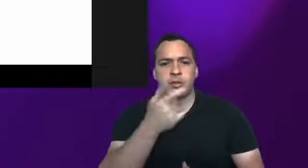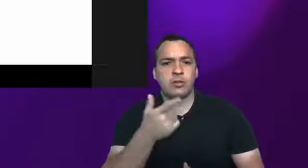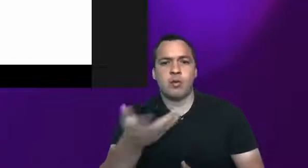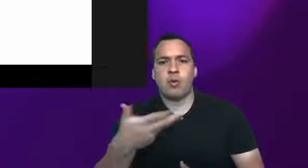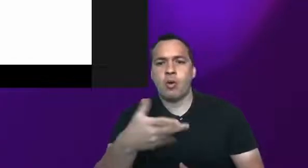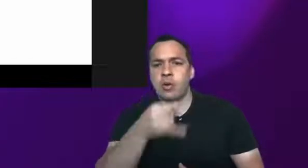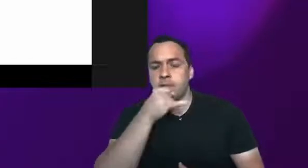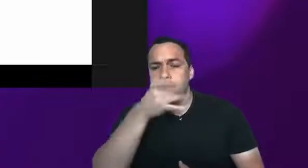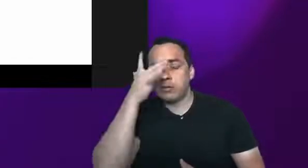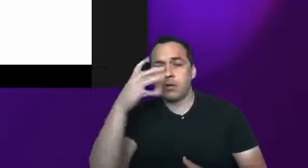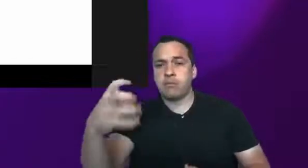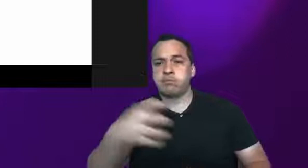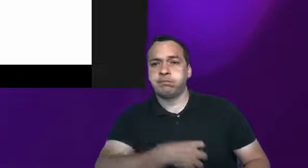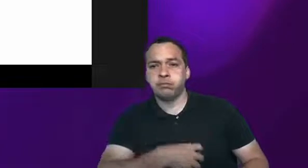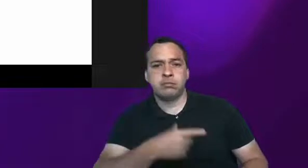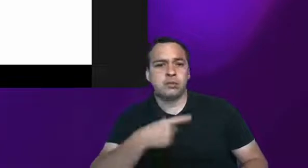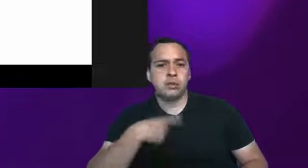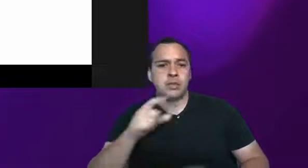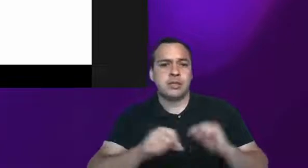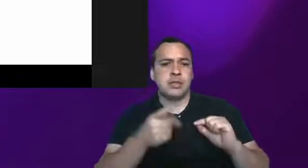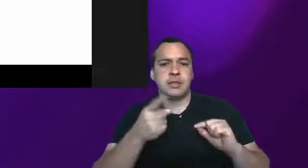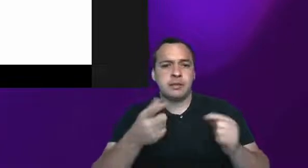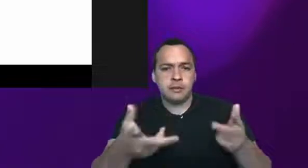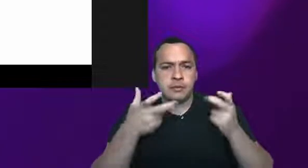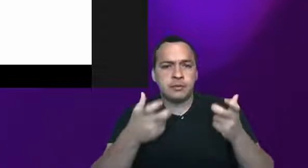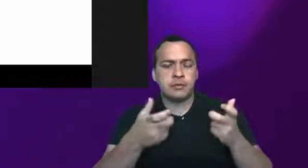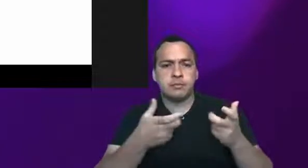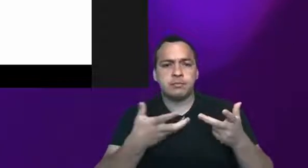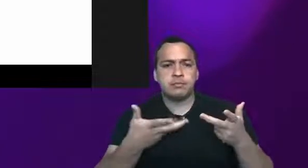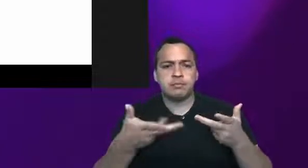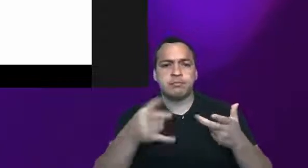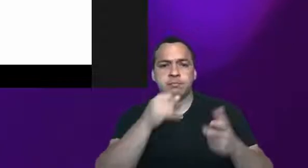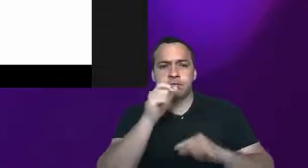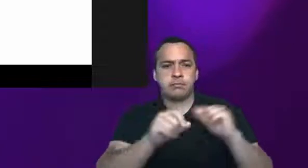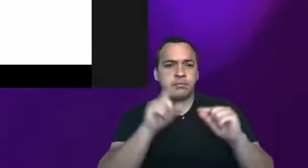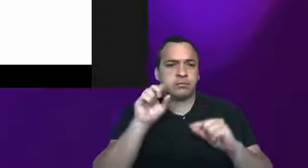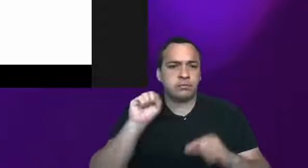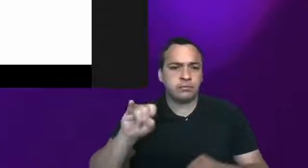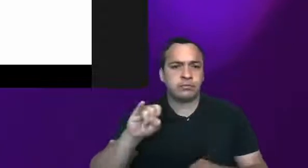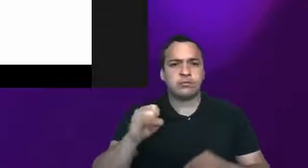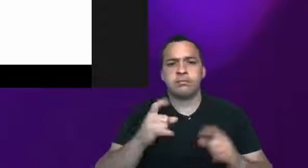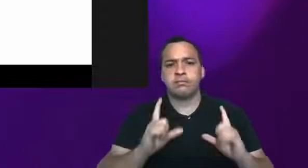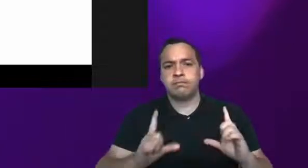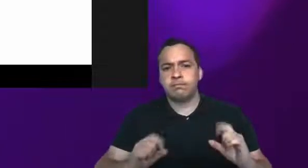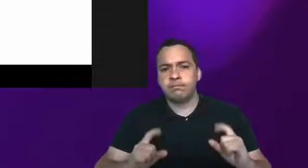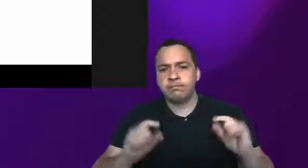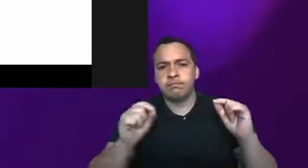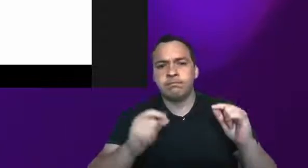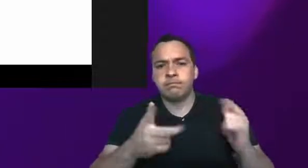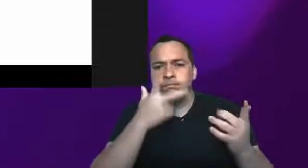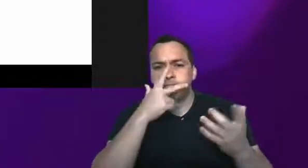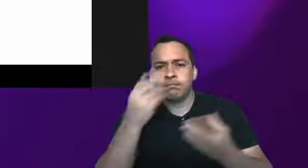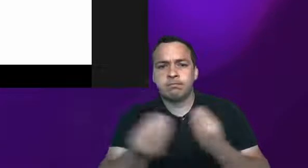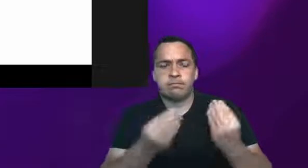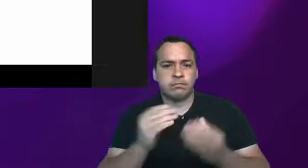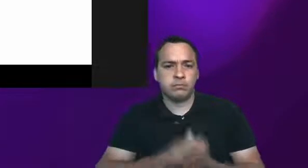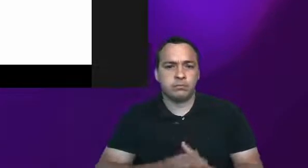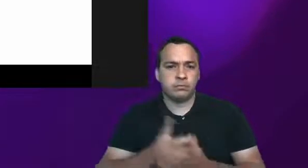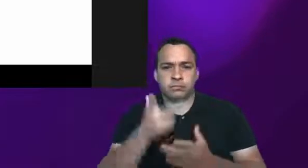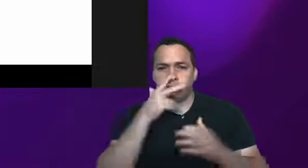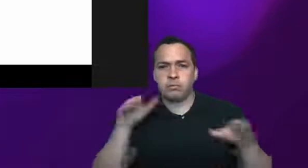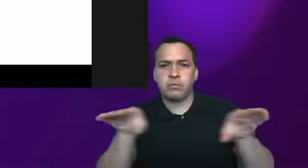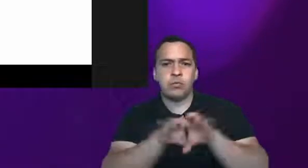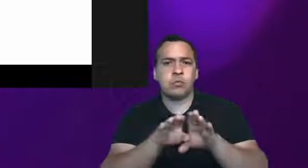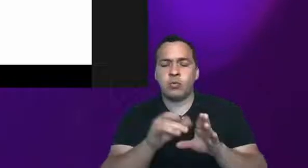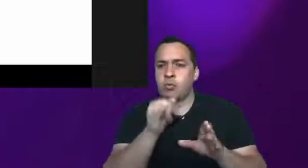foram transplantados. Na doença metácrona, o comportamento parece ser semelhante ao comportamento